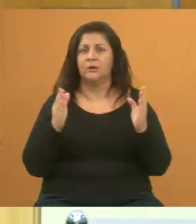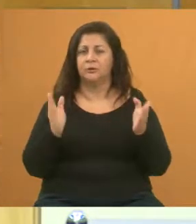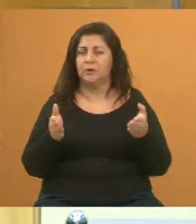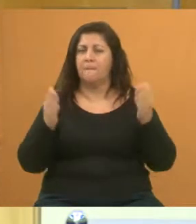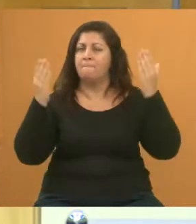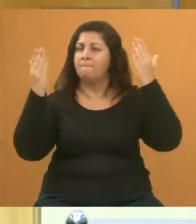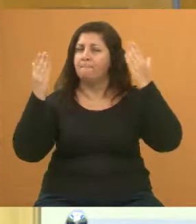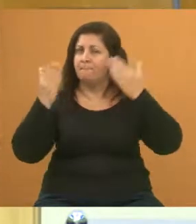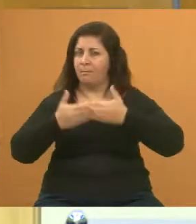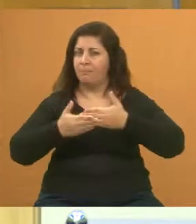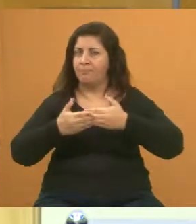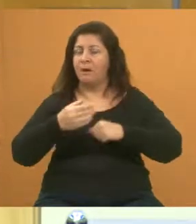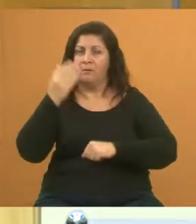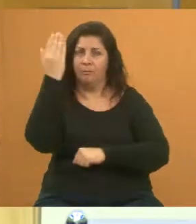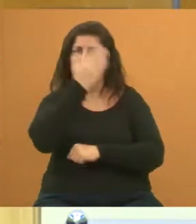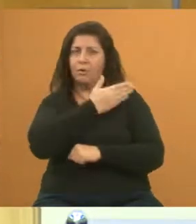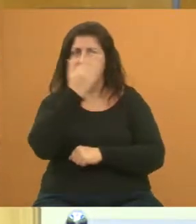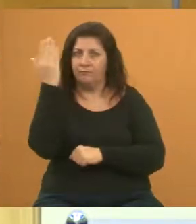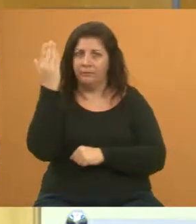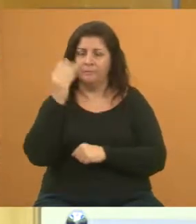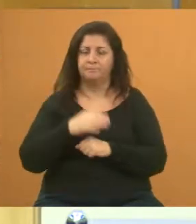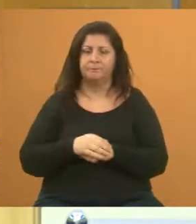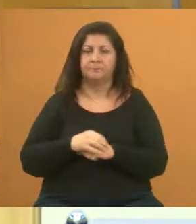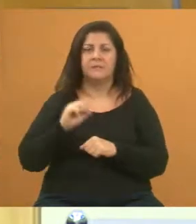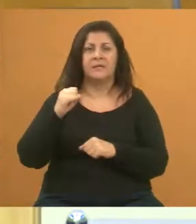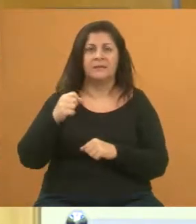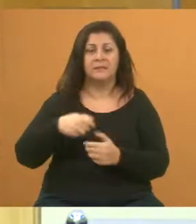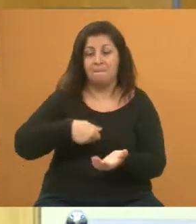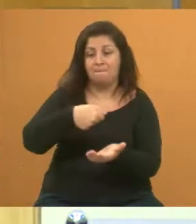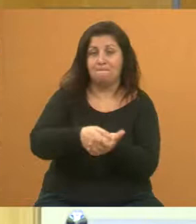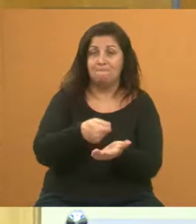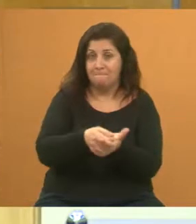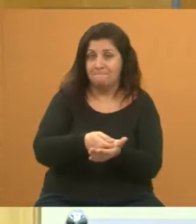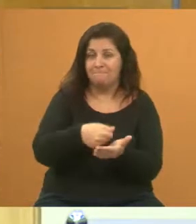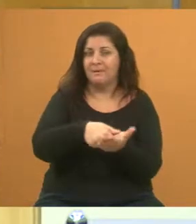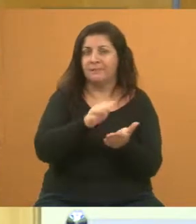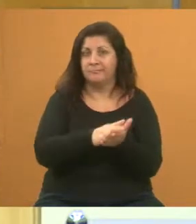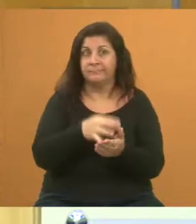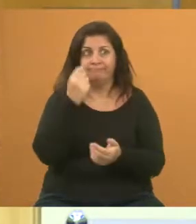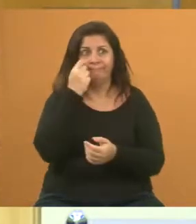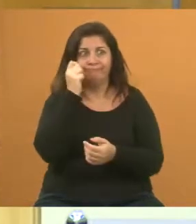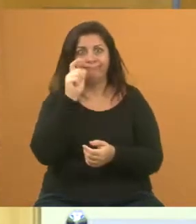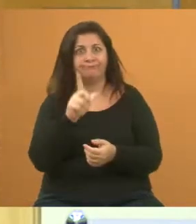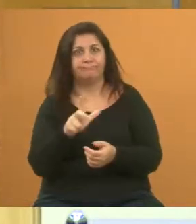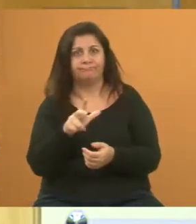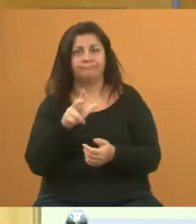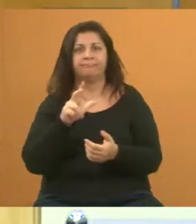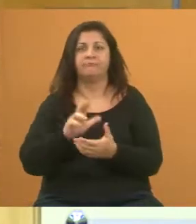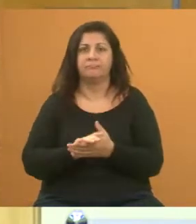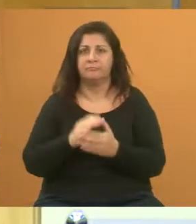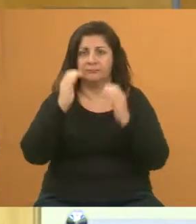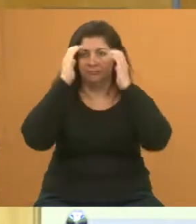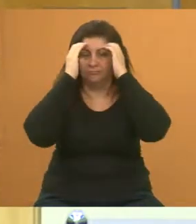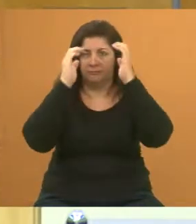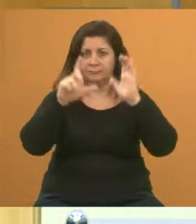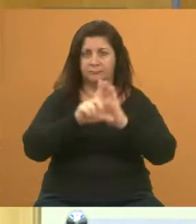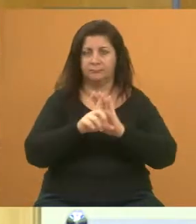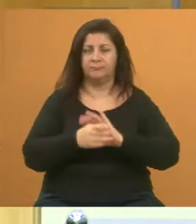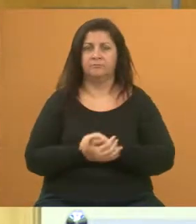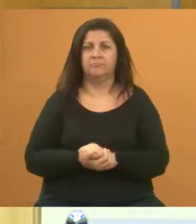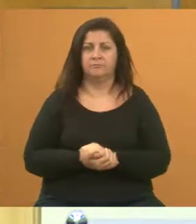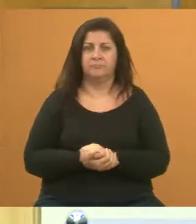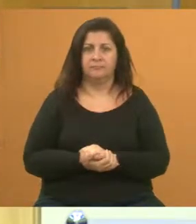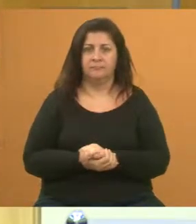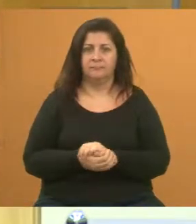culturalmente, que quando se mexe no bolso, o cidadão ele fica mais atencioso e esperto para cumprir a lei. E quando